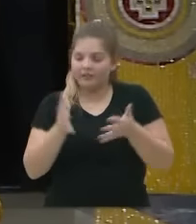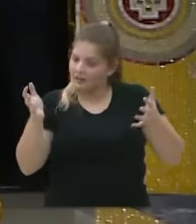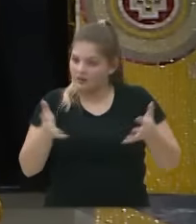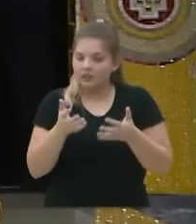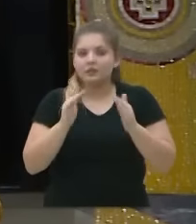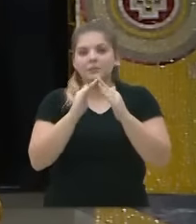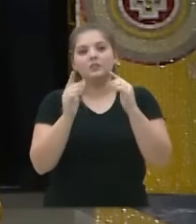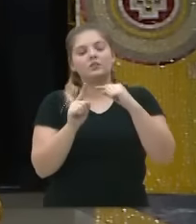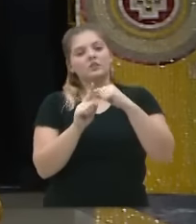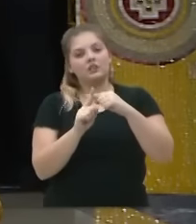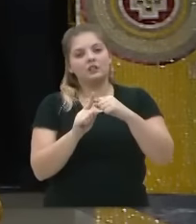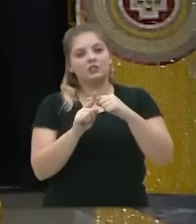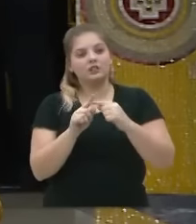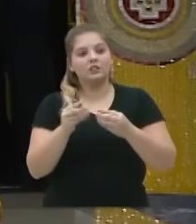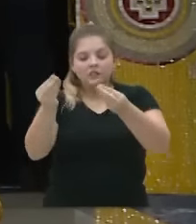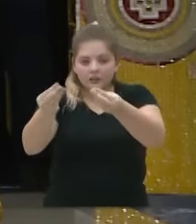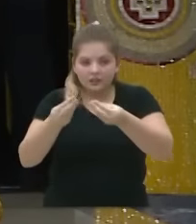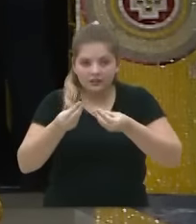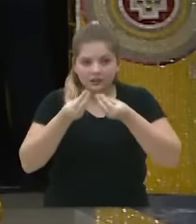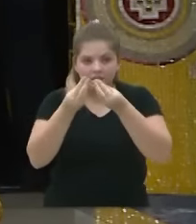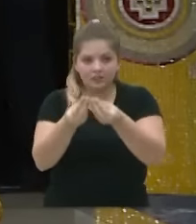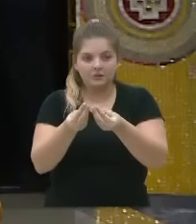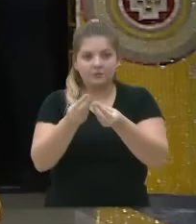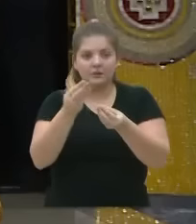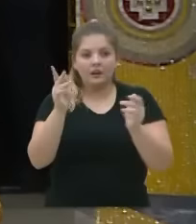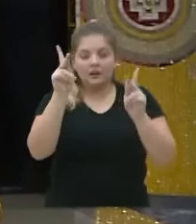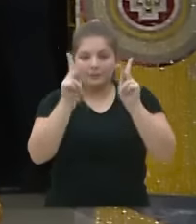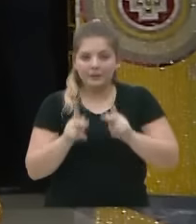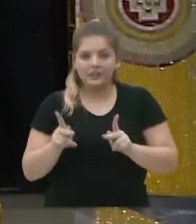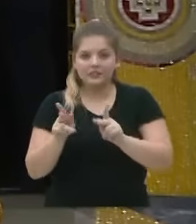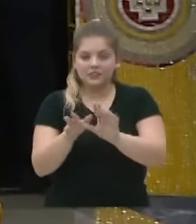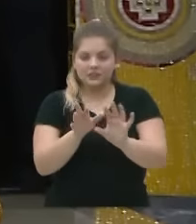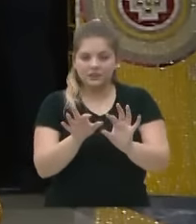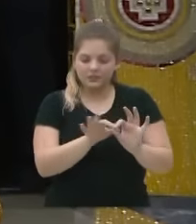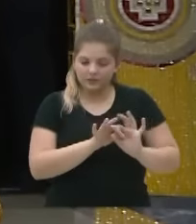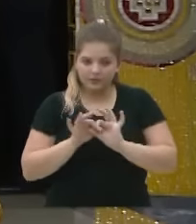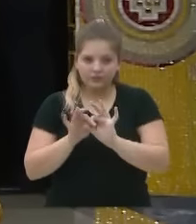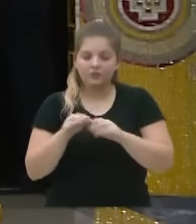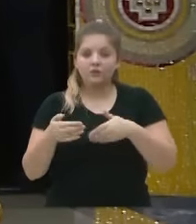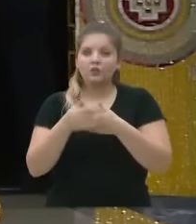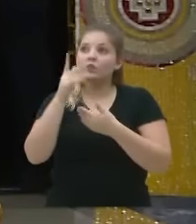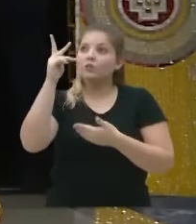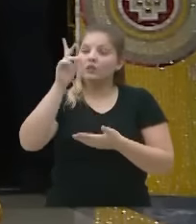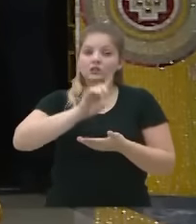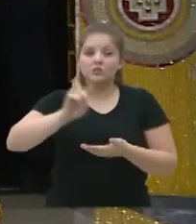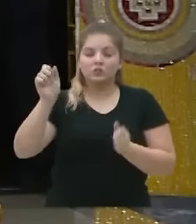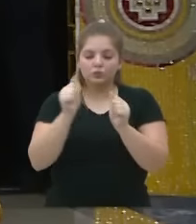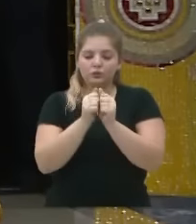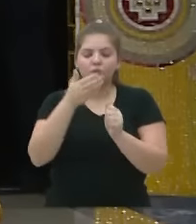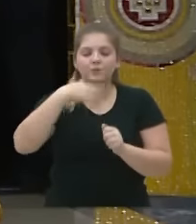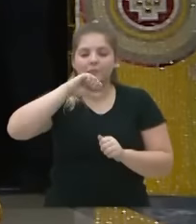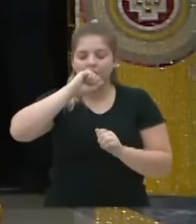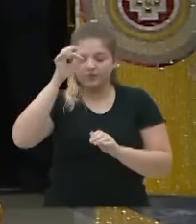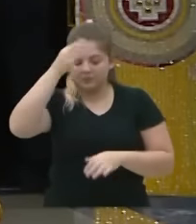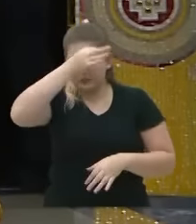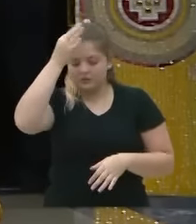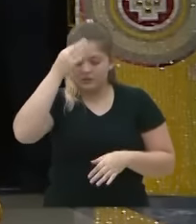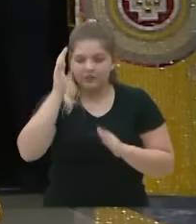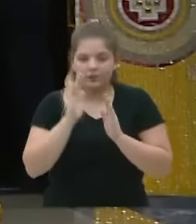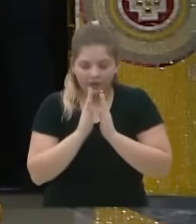que anima a vossa igreja. Dai-lhe segundo o vosso desejo a paz e unidade. Vós que sois Deus com o Pai, o Espírito